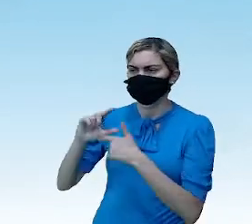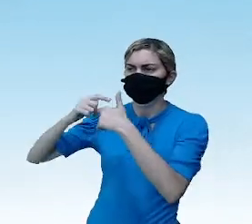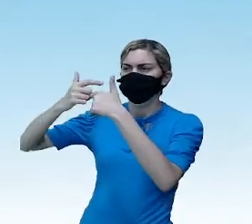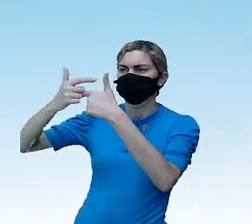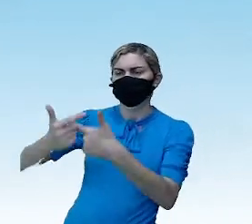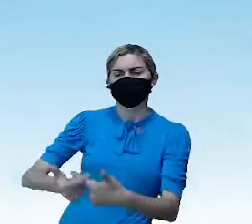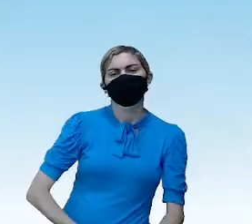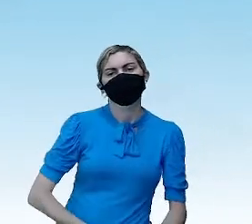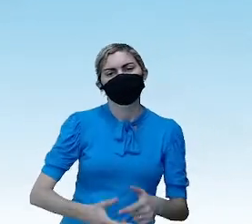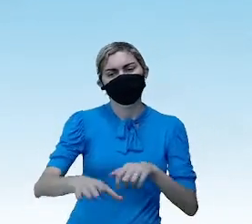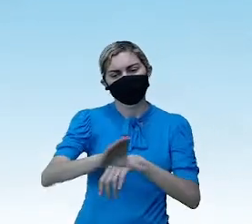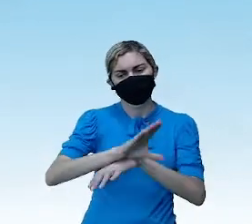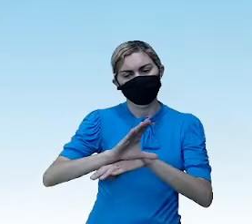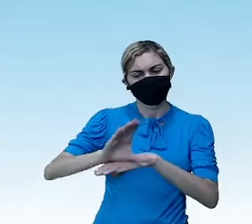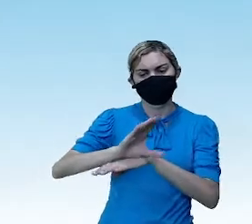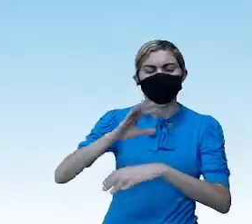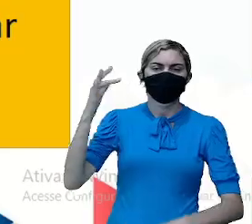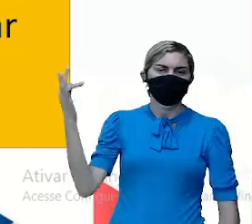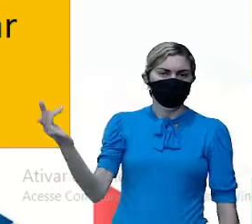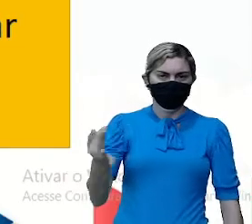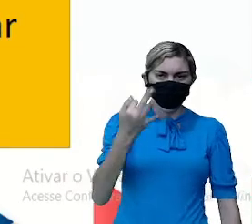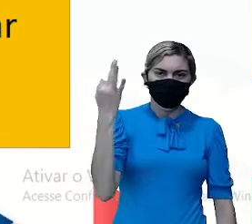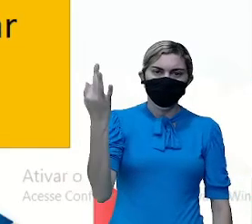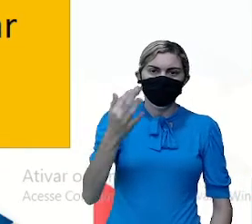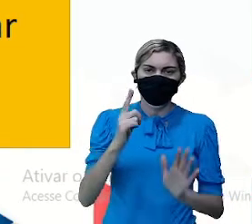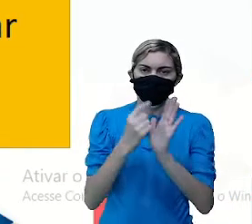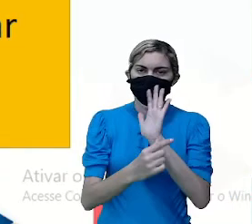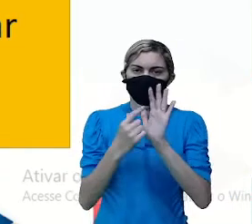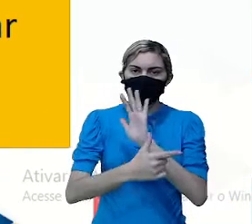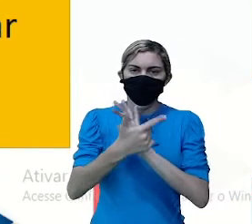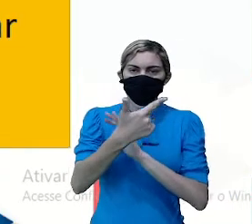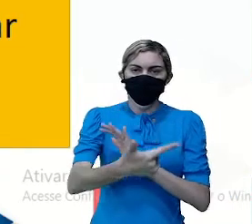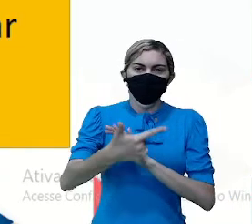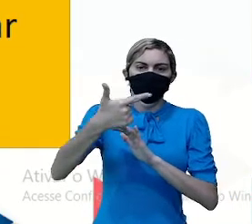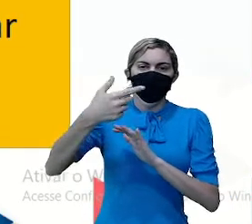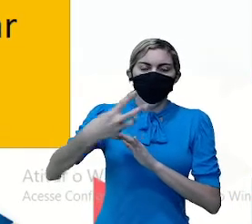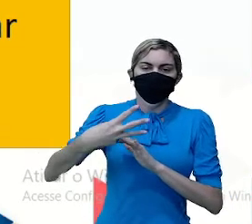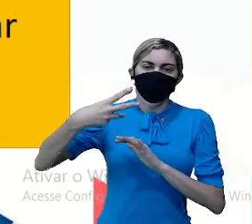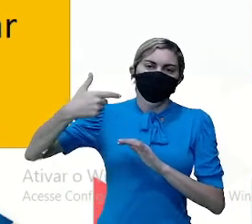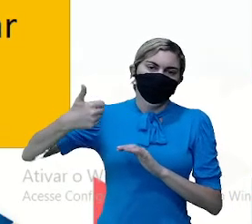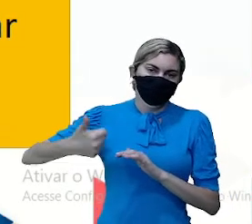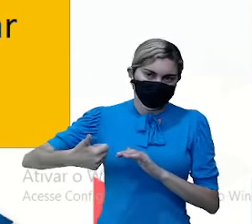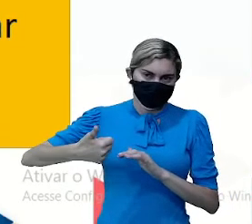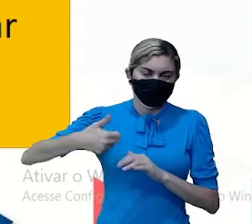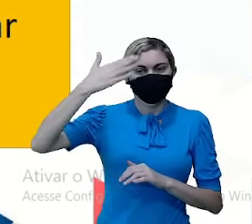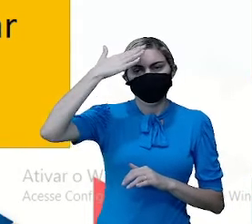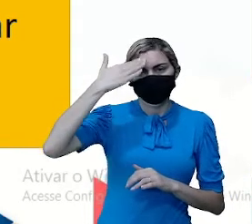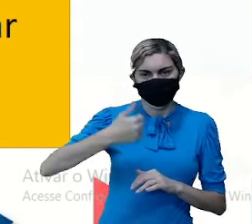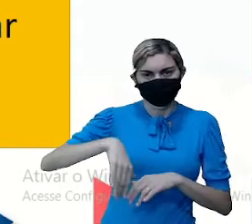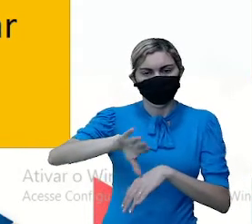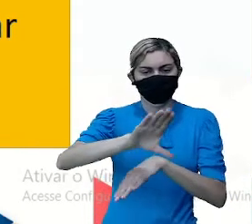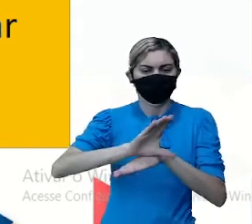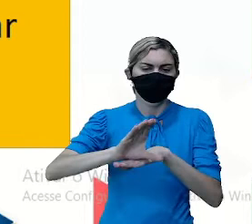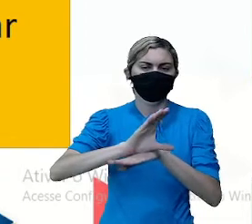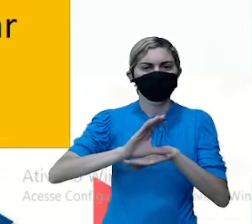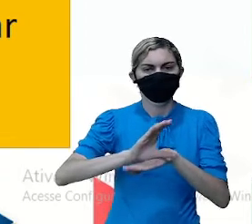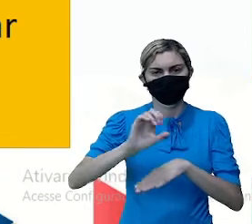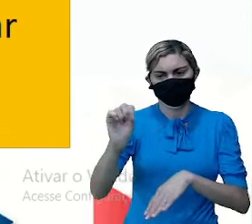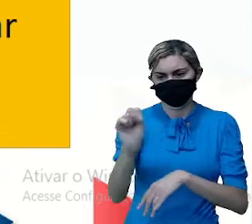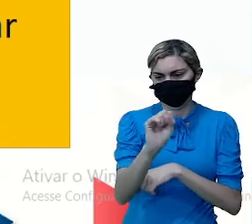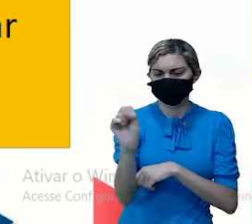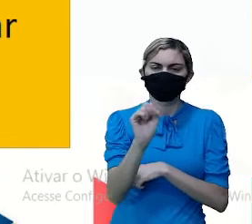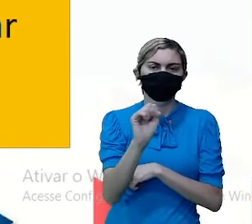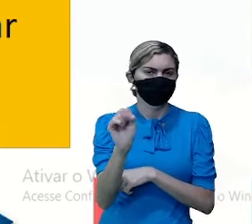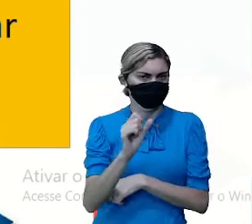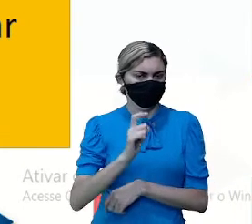da Constituição Federal, do artigo 231. Todo mundo sabe que a Constituição de 88